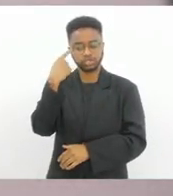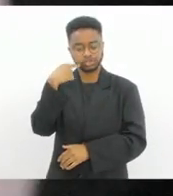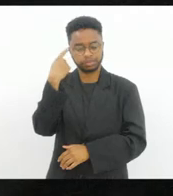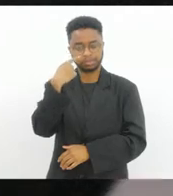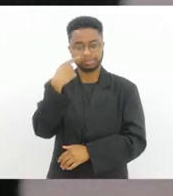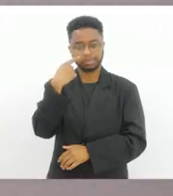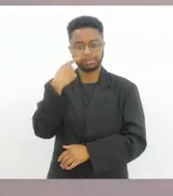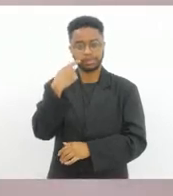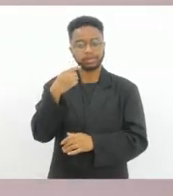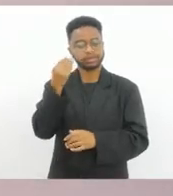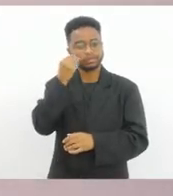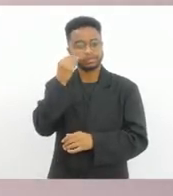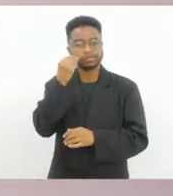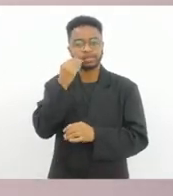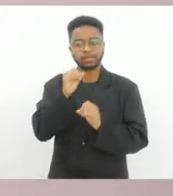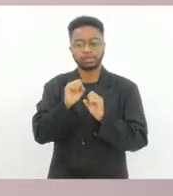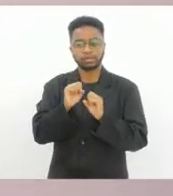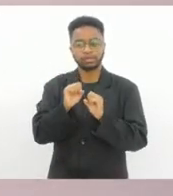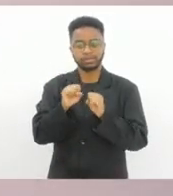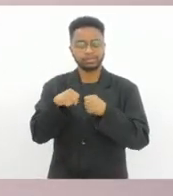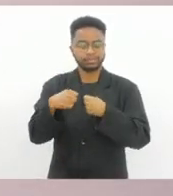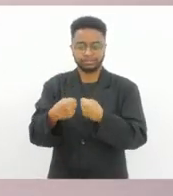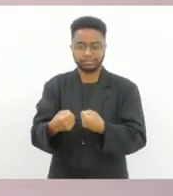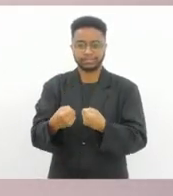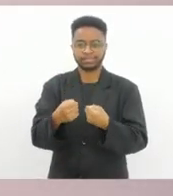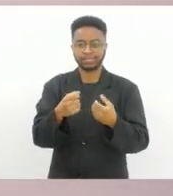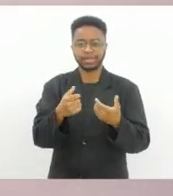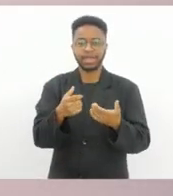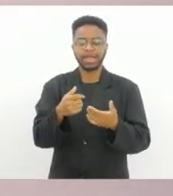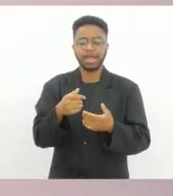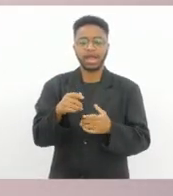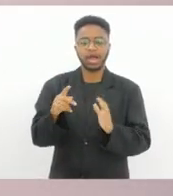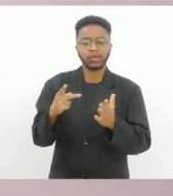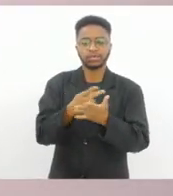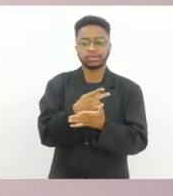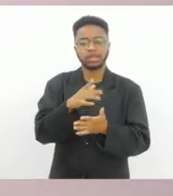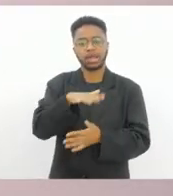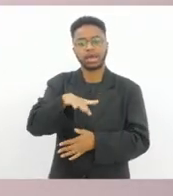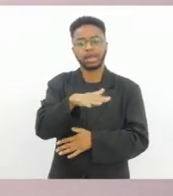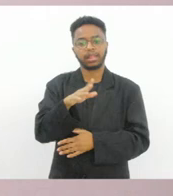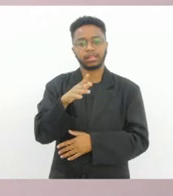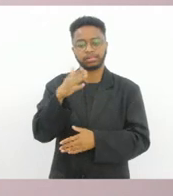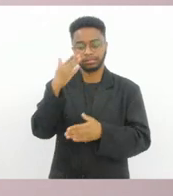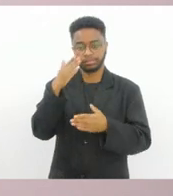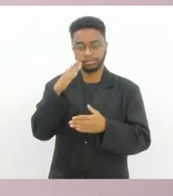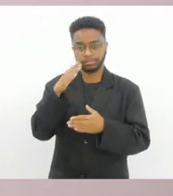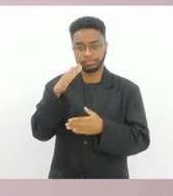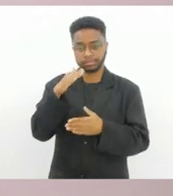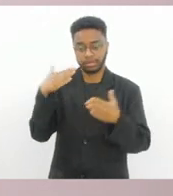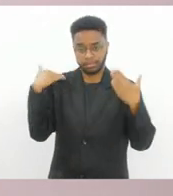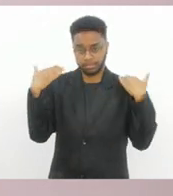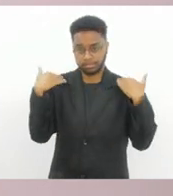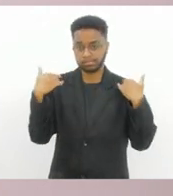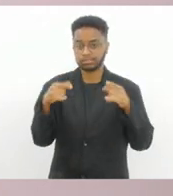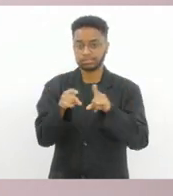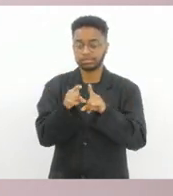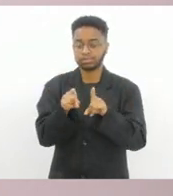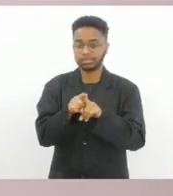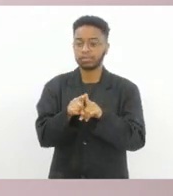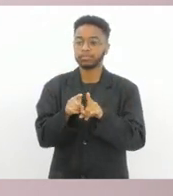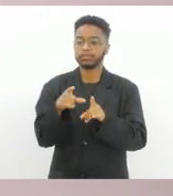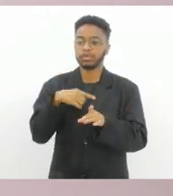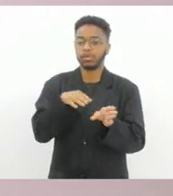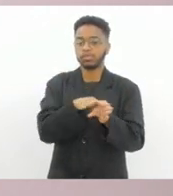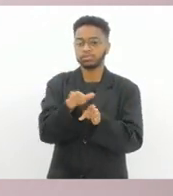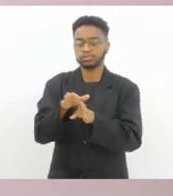de gênero em espaços de lazer, como boates e bares. A campanha e o protocolo criados pela SEM têm orientações com o